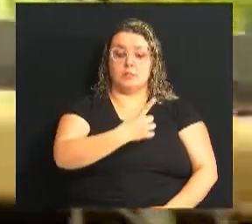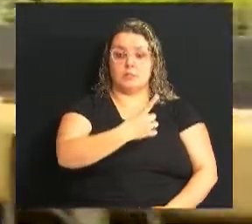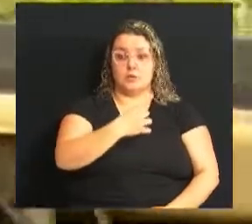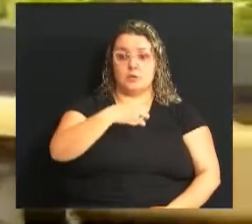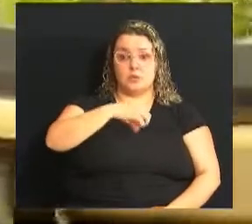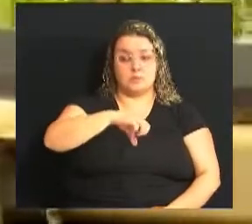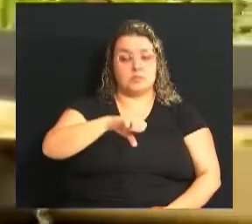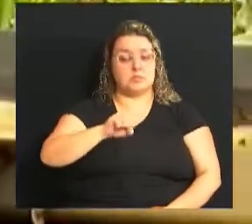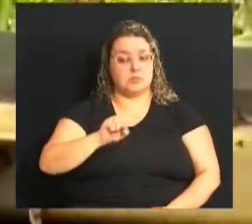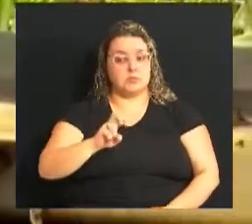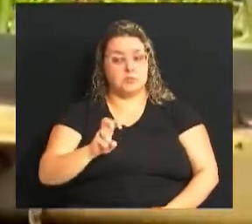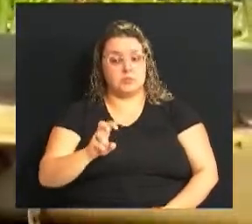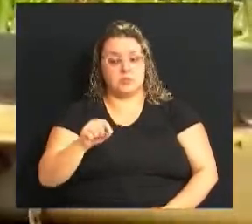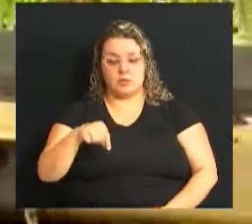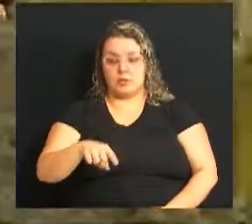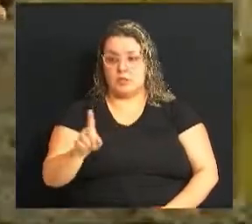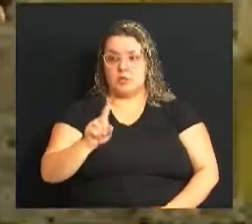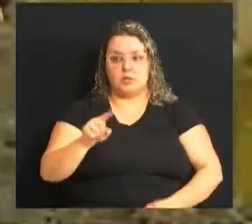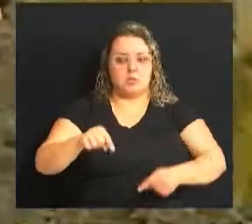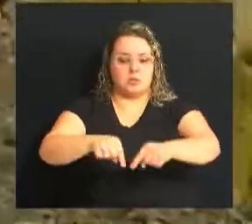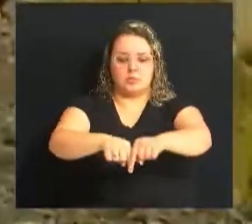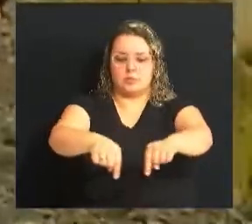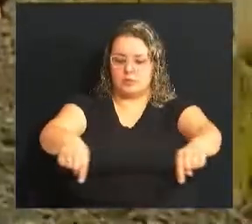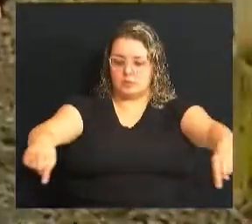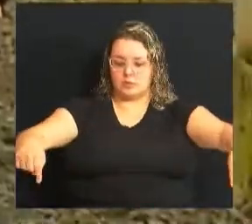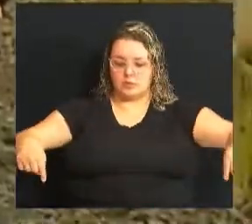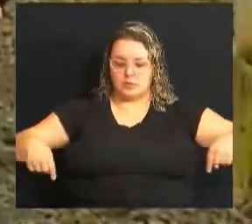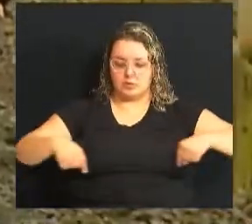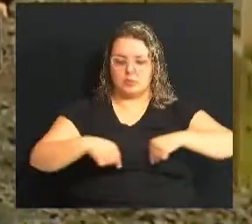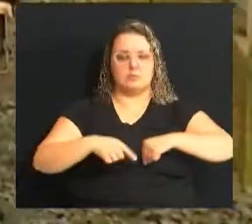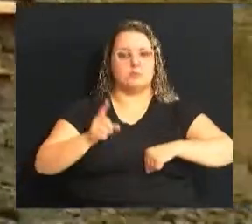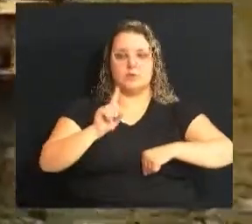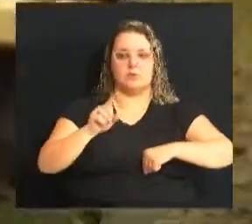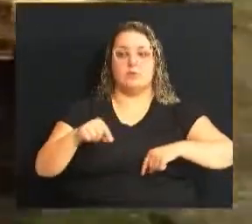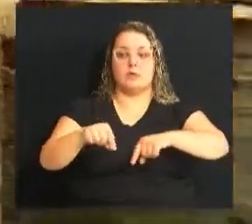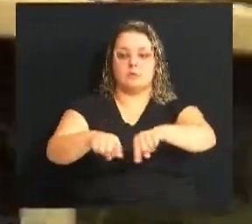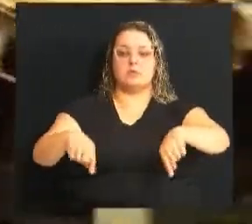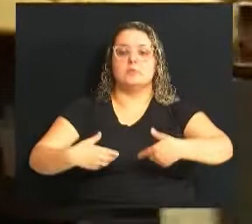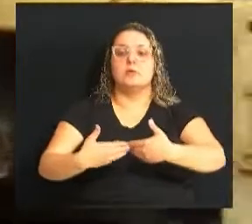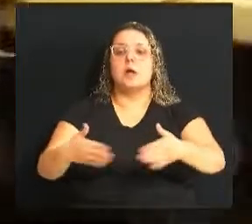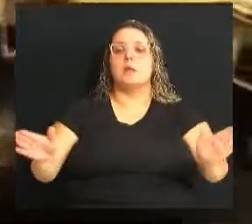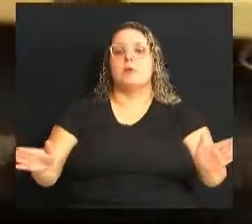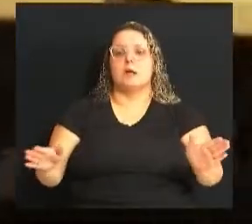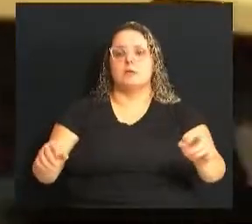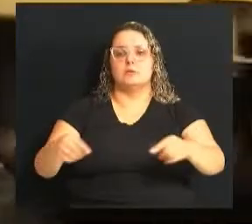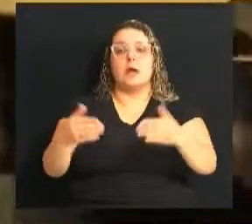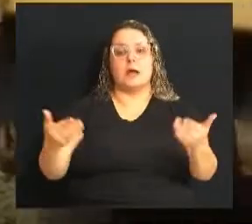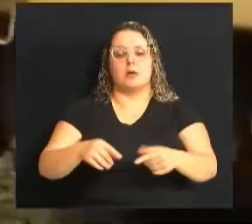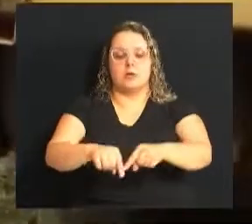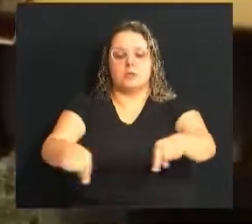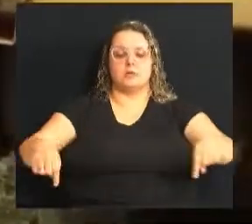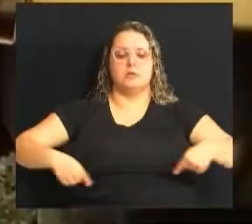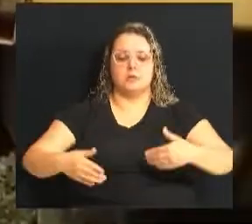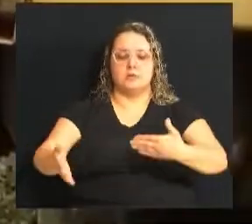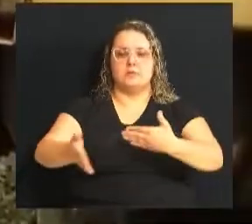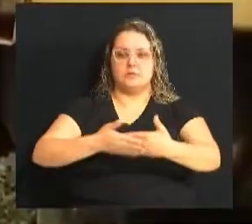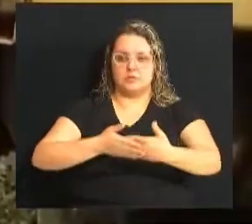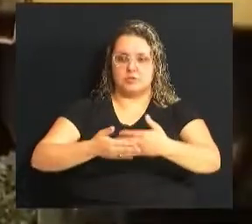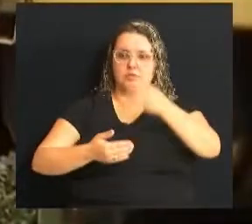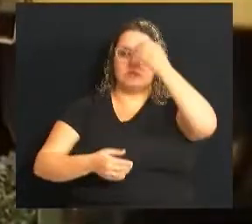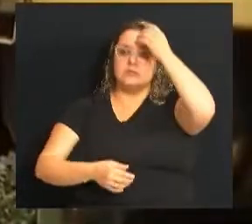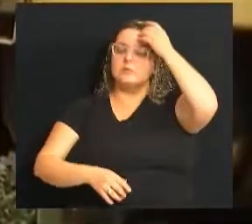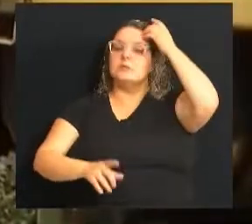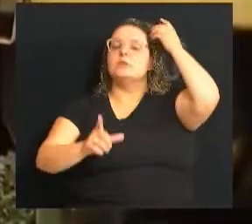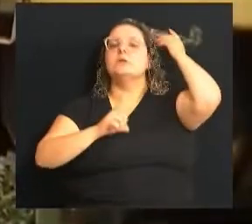1985, isso não era um condomínio fechado, era um loteamento aberto. E começou a ter aqui um princípio de